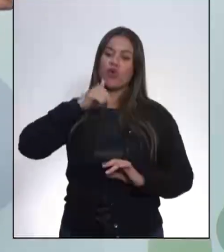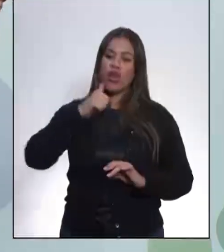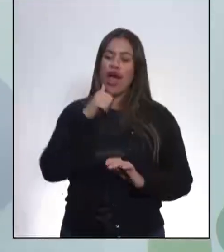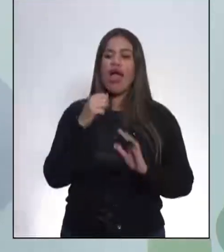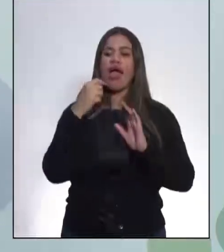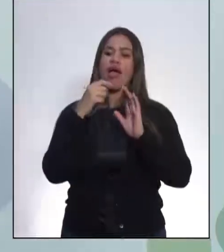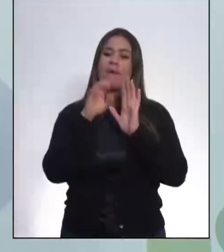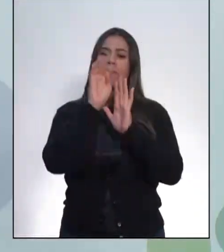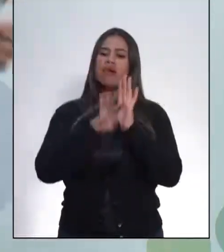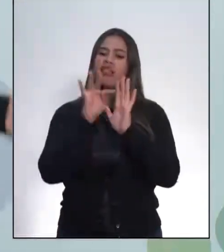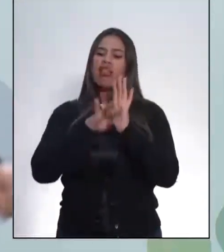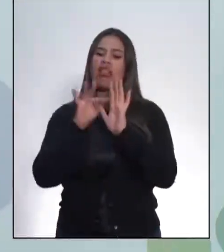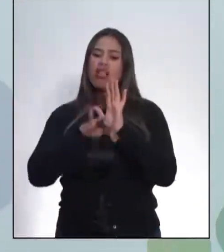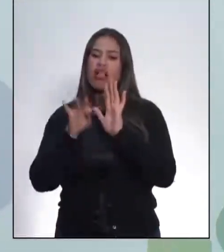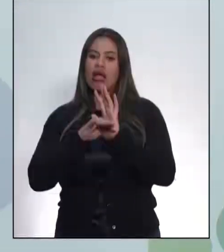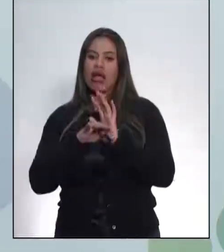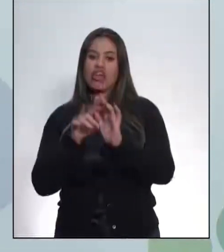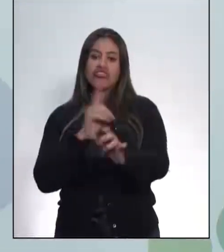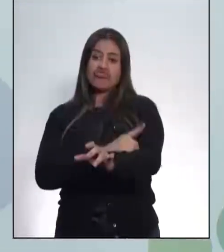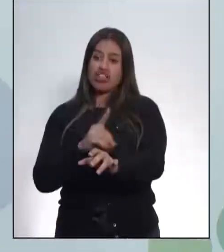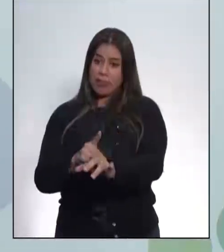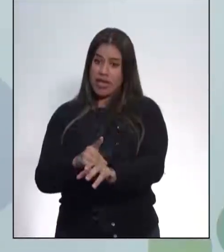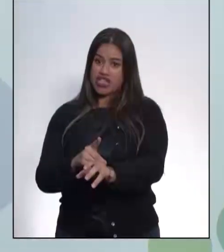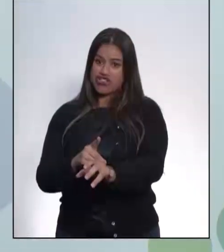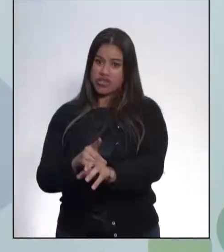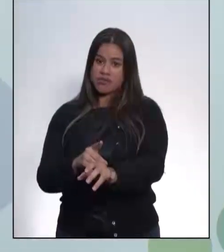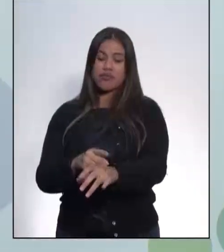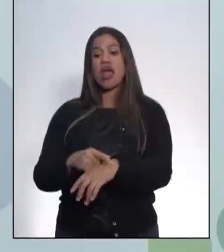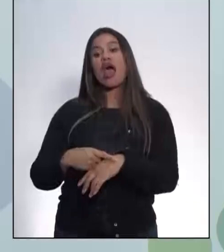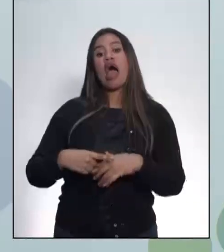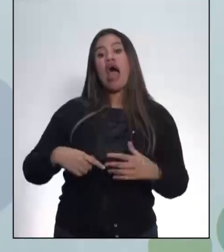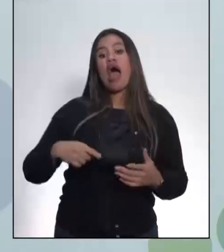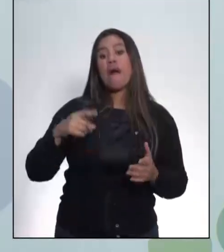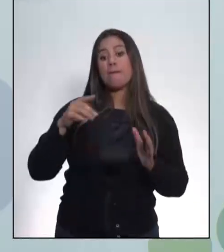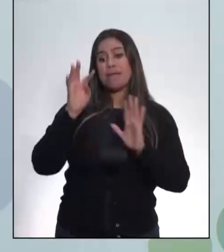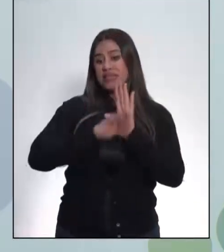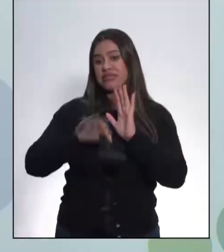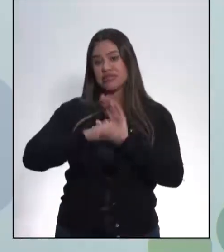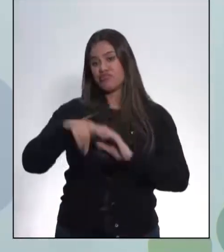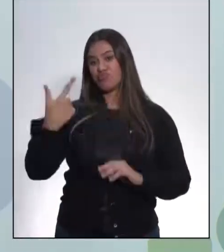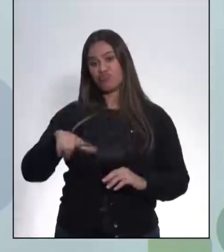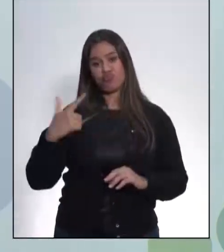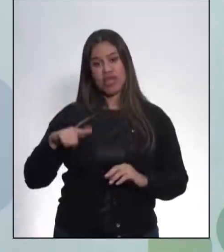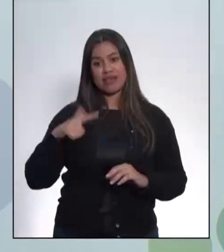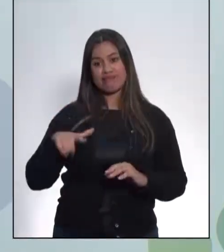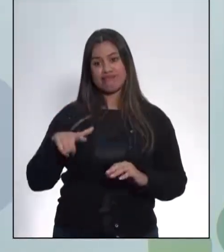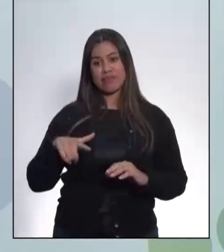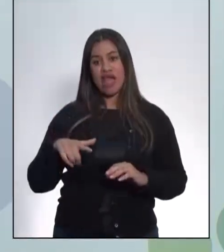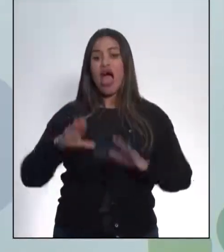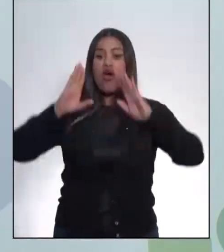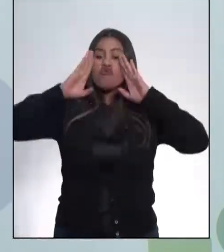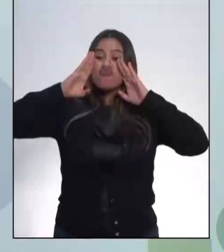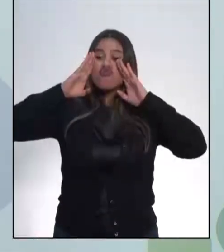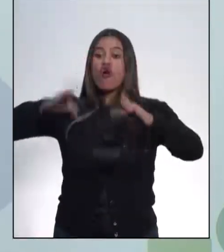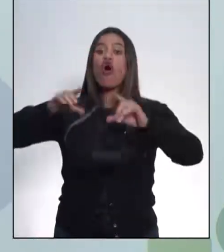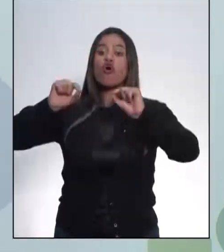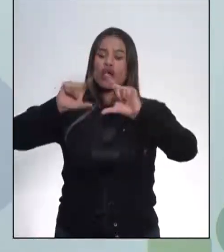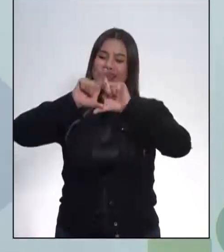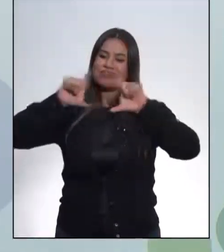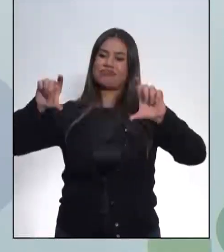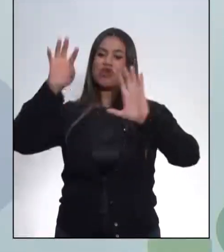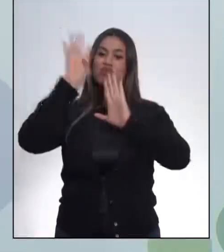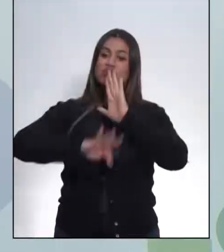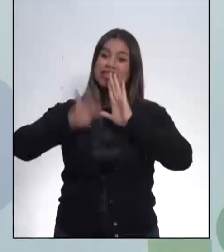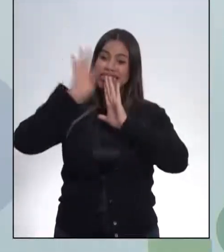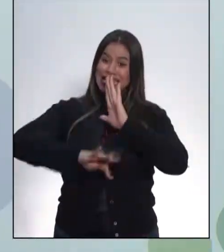é diabética, papapá. É verdadeira essa questão, essa resposta, mas ela não está no texto. Você vai se prender ao texto,